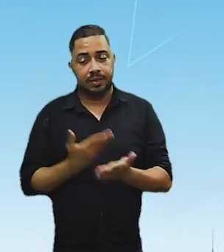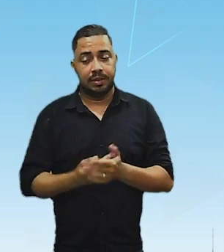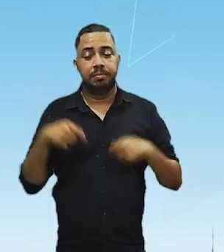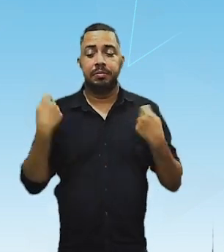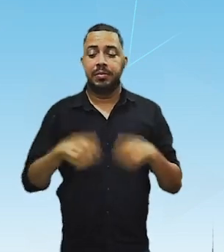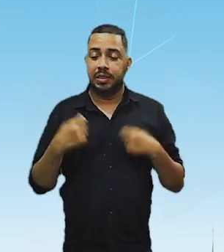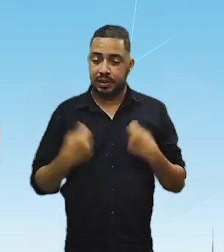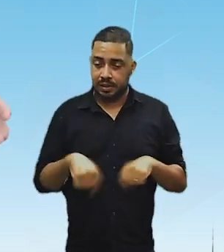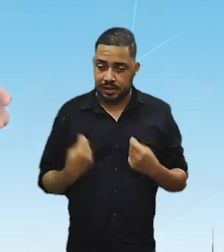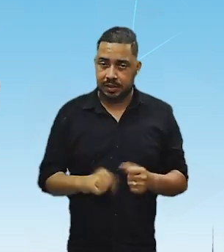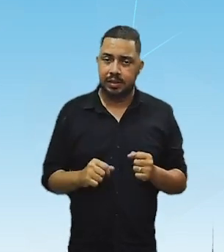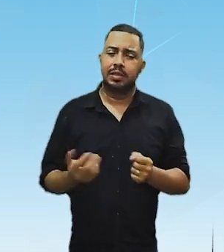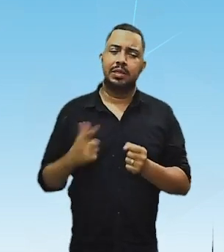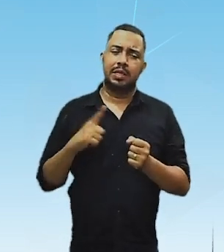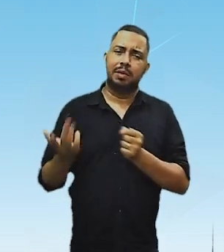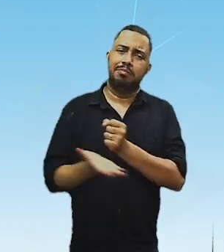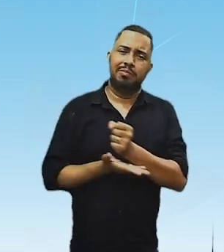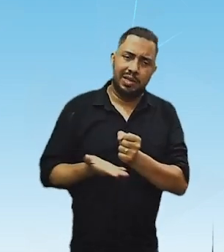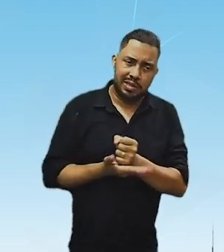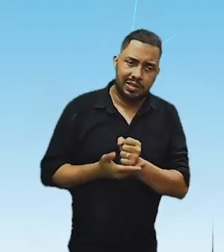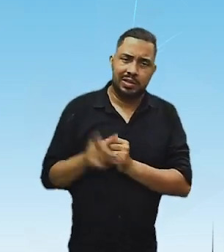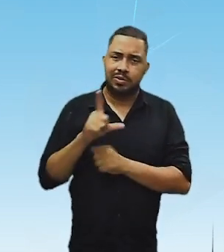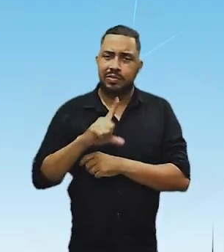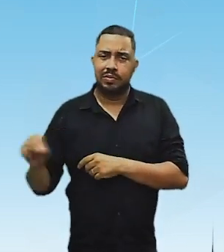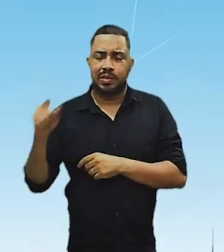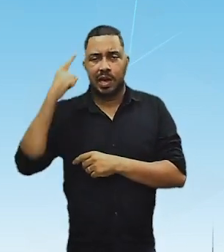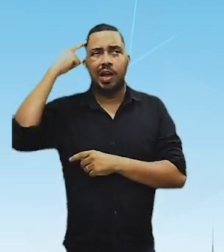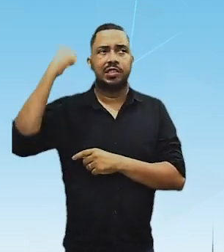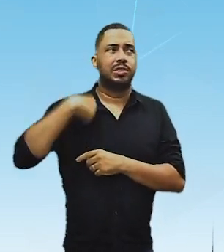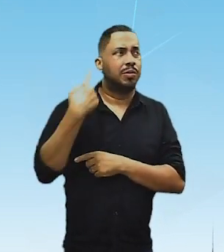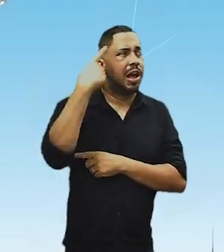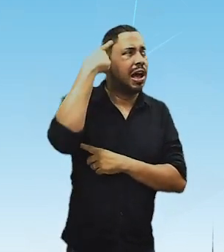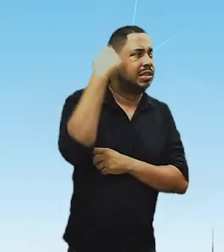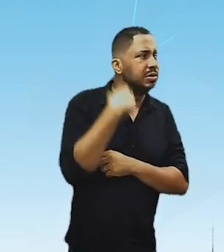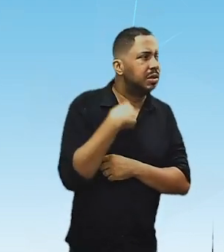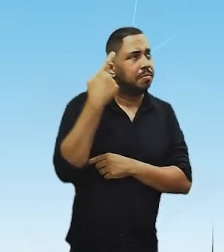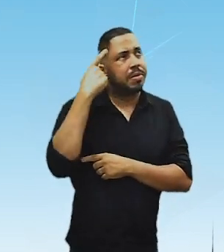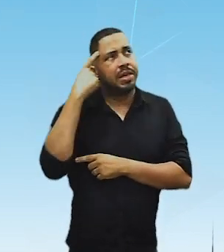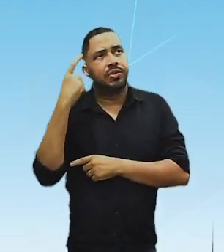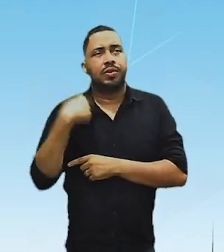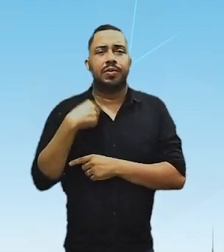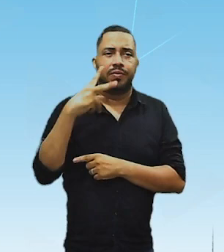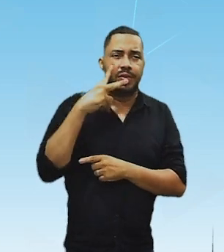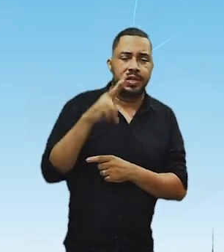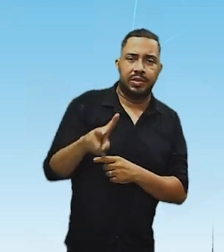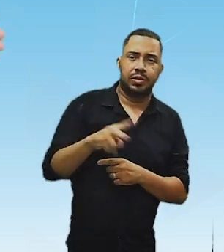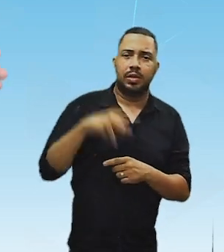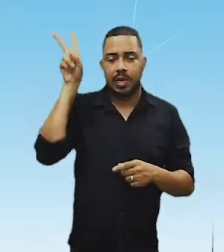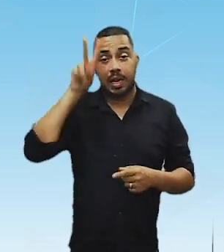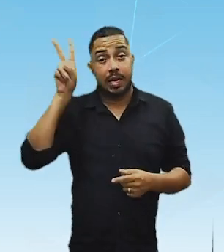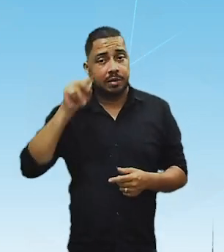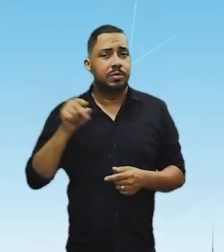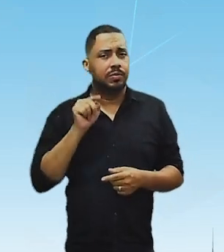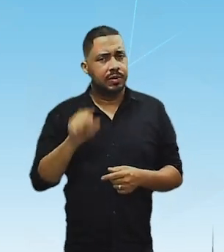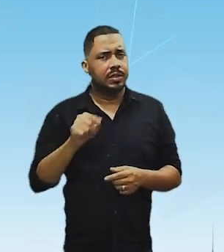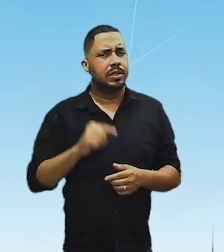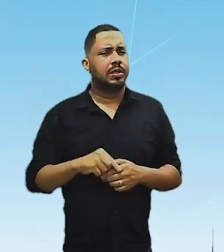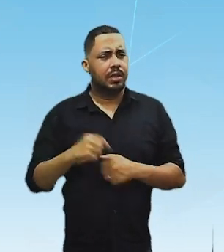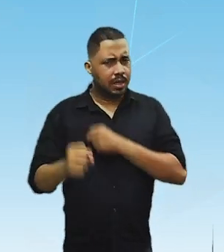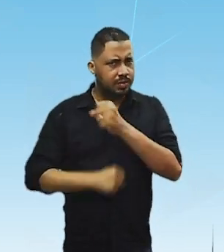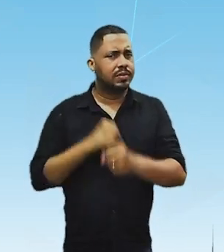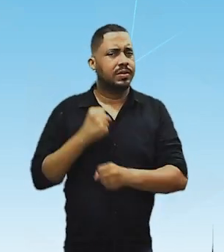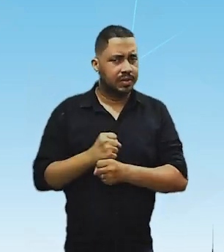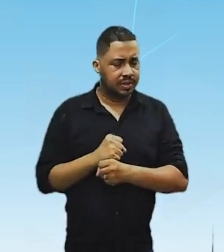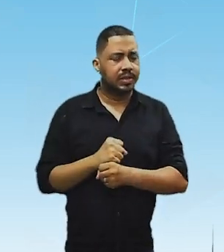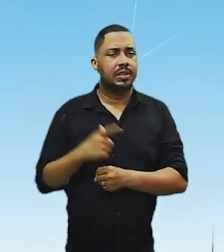sempre embasar a ideia, fugir do achismo. Eu acho, eu penso, eu vejo. Lembrem-se que vocês no próximo ano estarão no